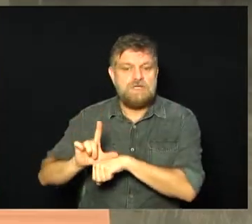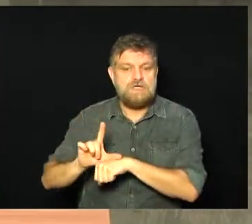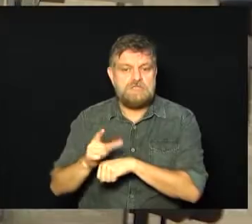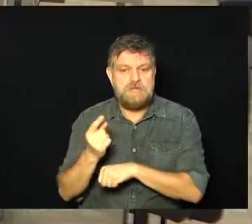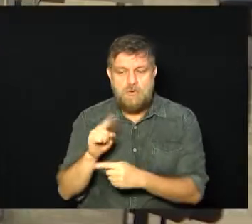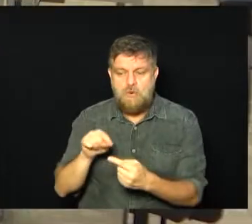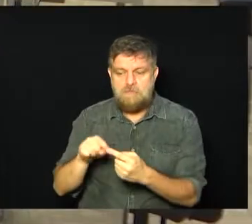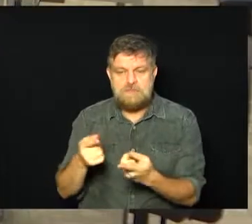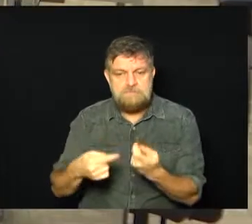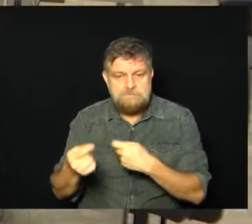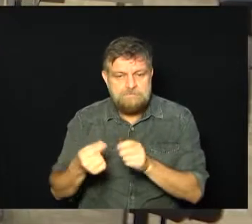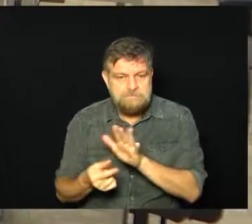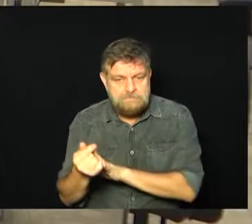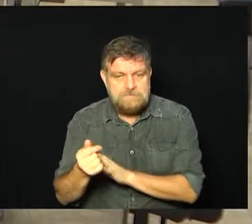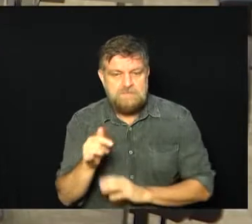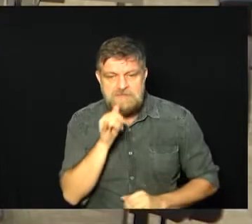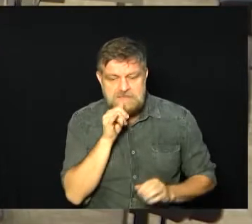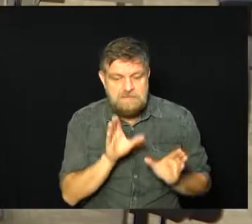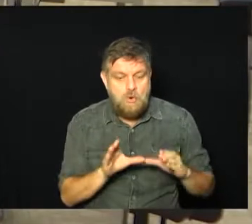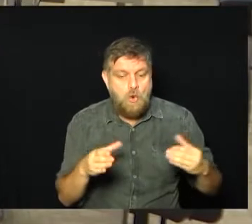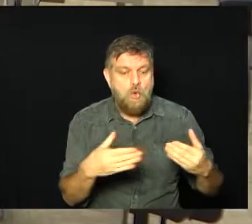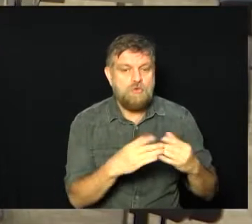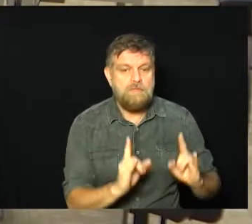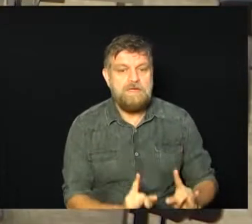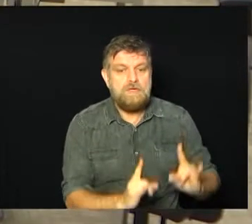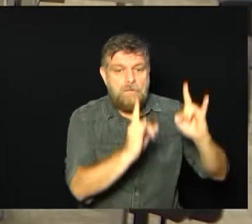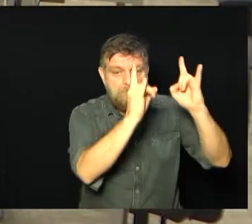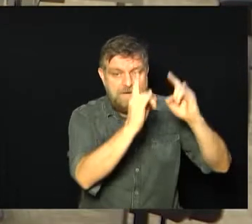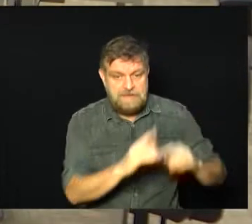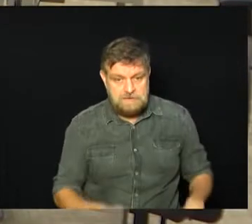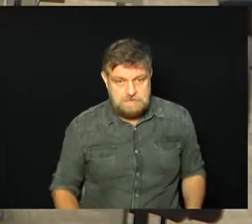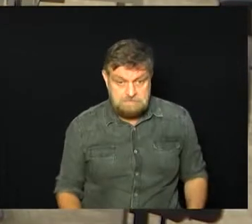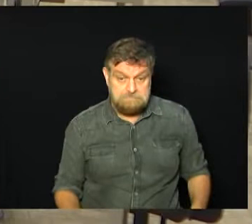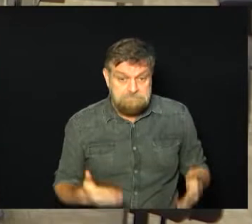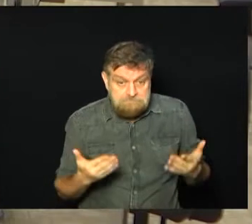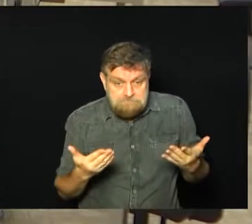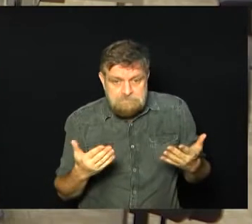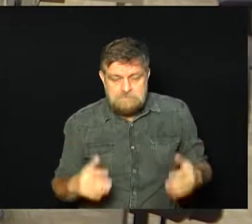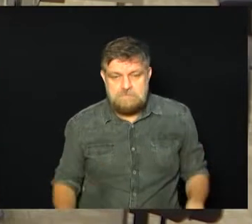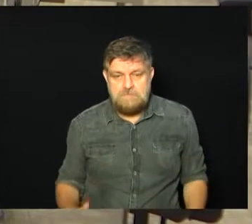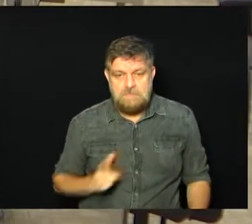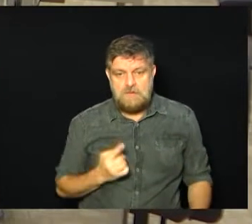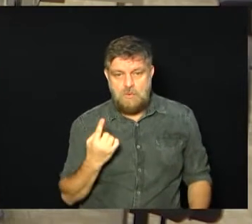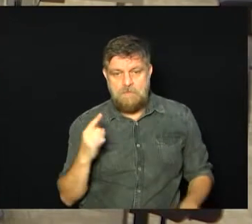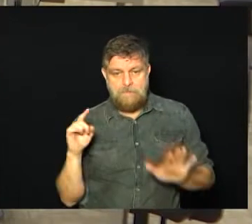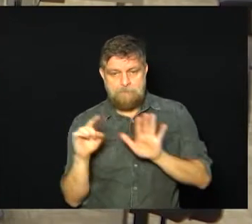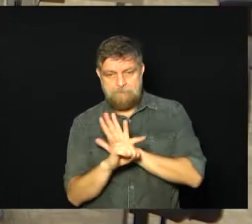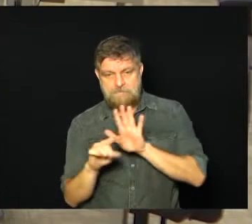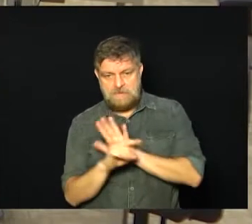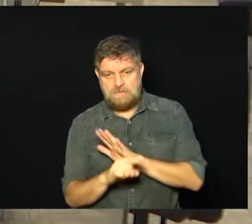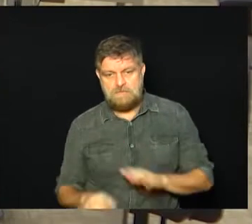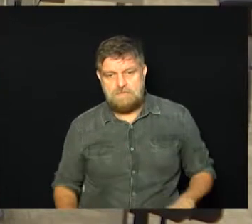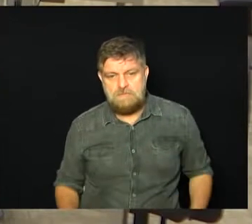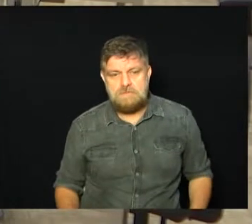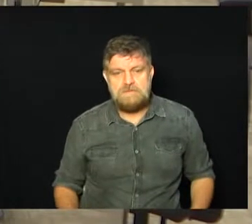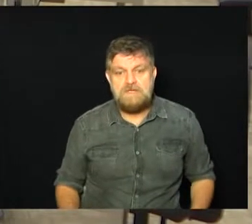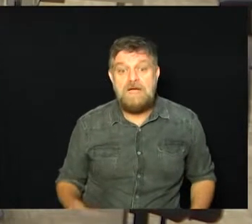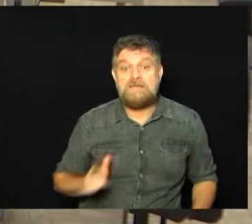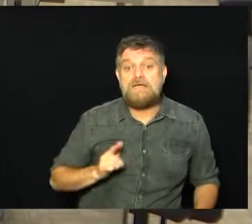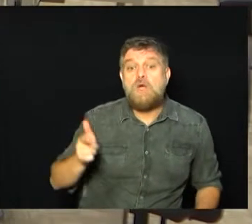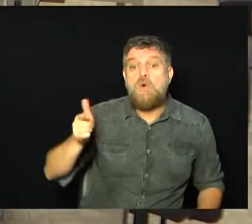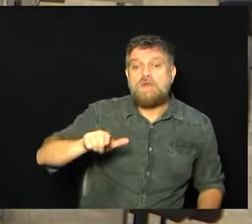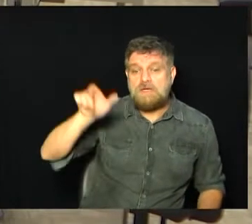Um condomínio, né, um prédio. Bem, só tem mais uma pergunta, acho que daqui do público... tem mais um